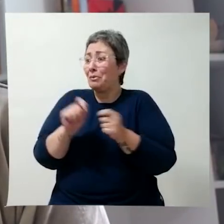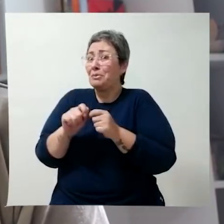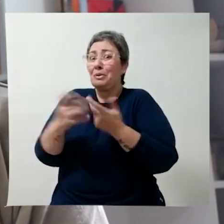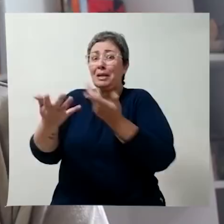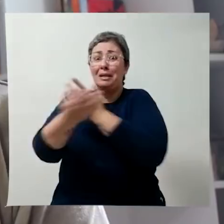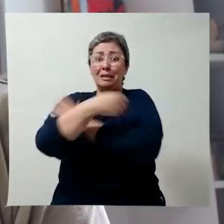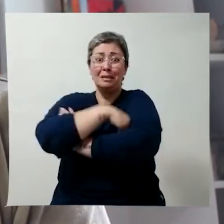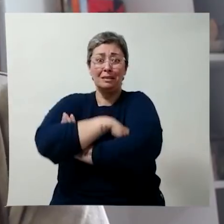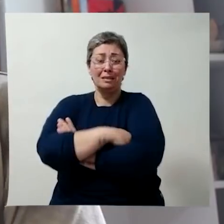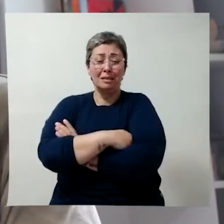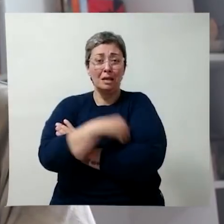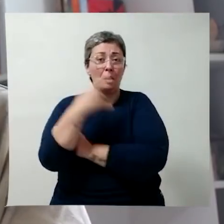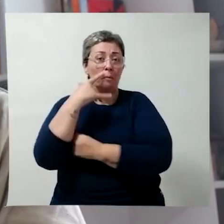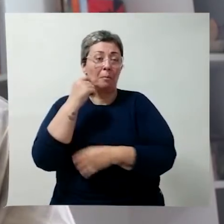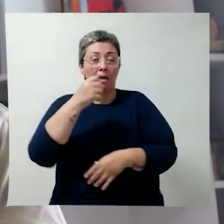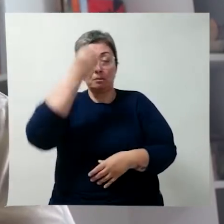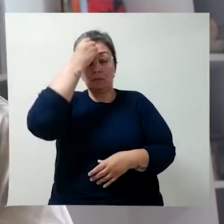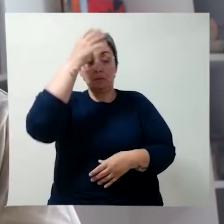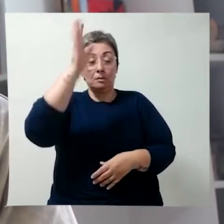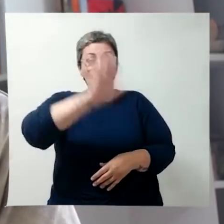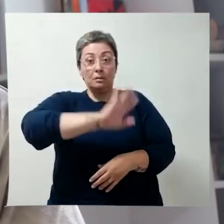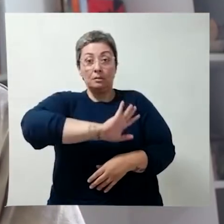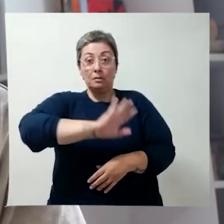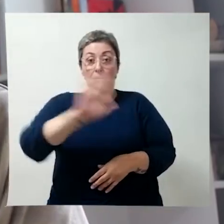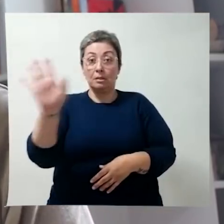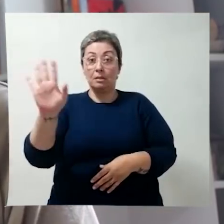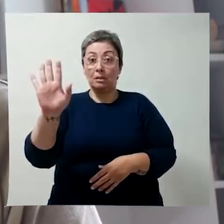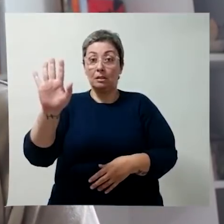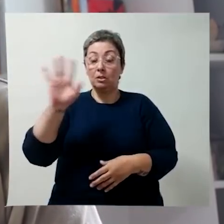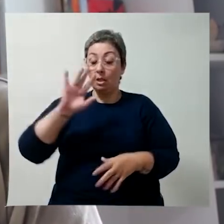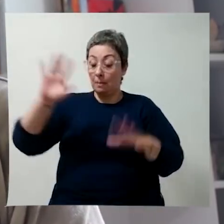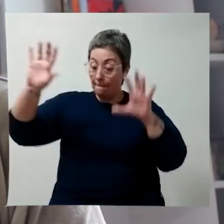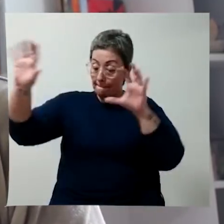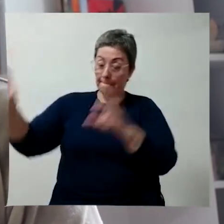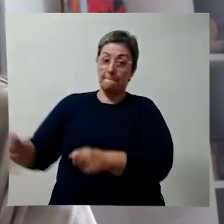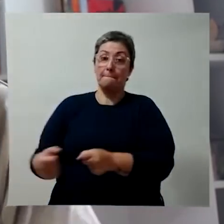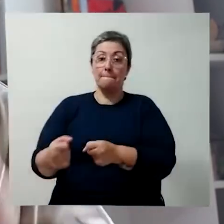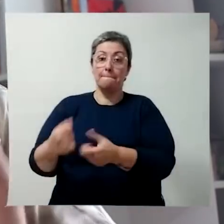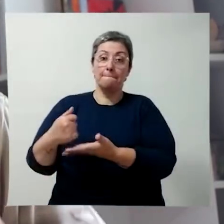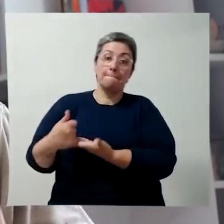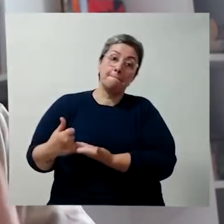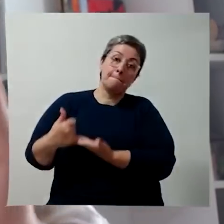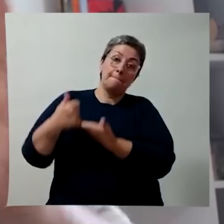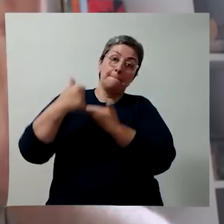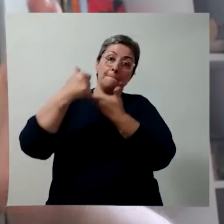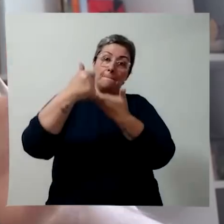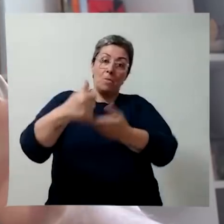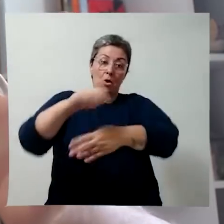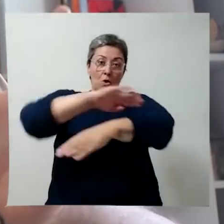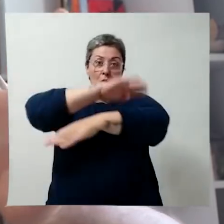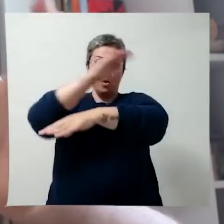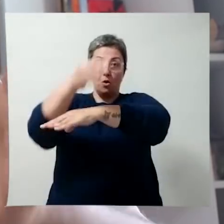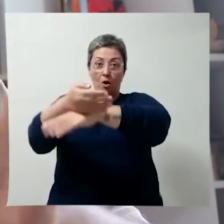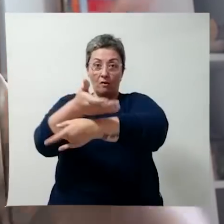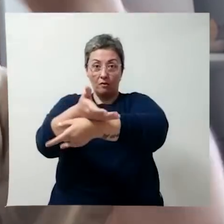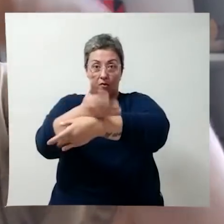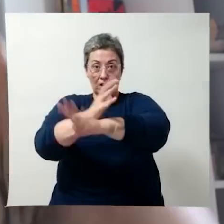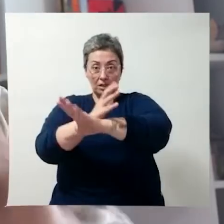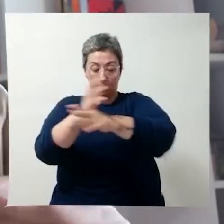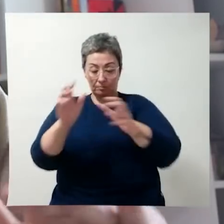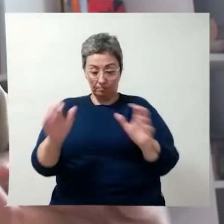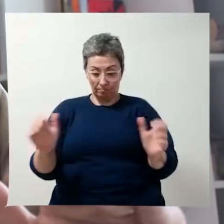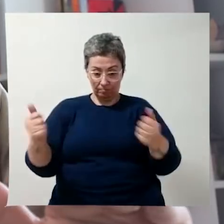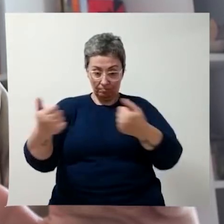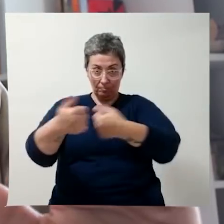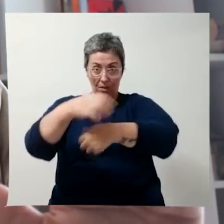podia fazer? E o pai não quis nem saber. Já pegou o rapaz. Levaram ele até uma oca vazia. Lá,